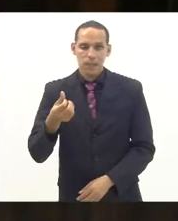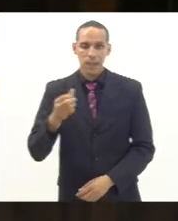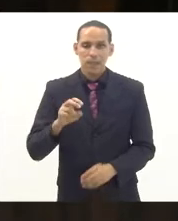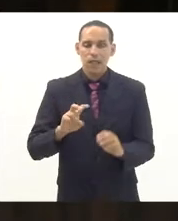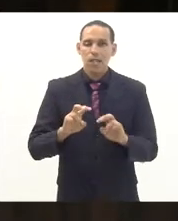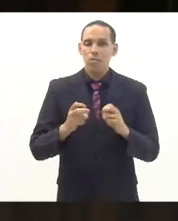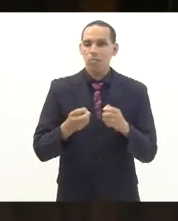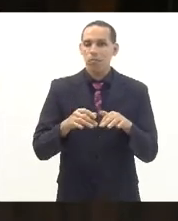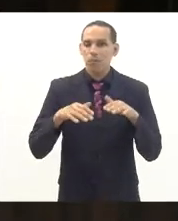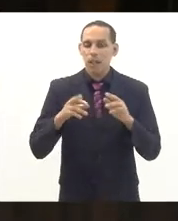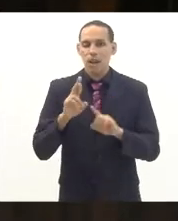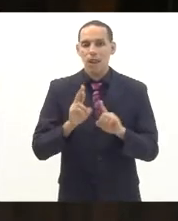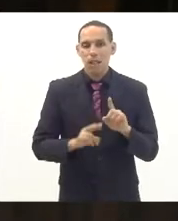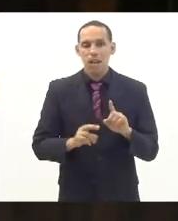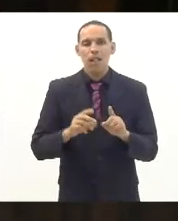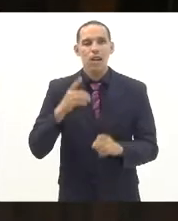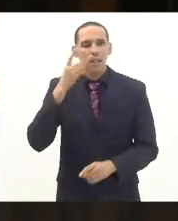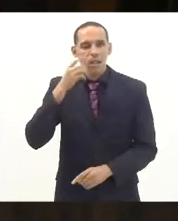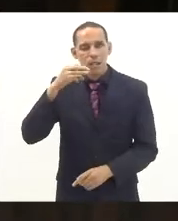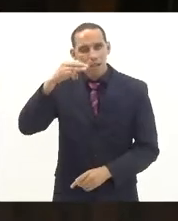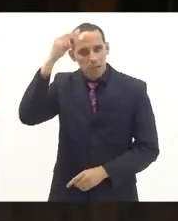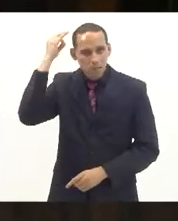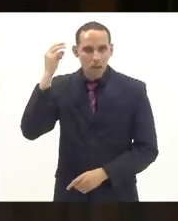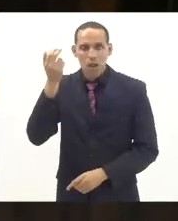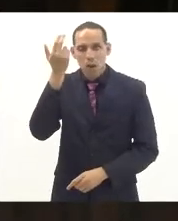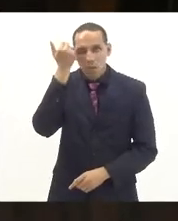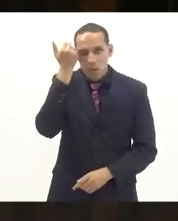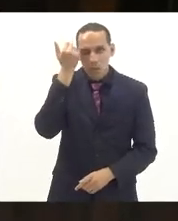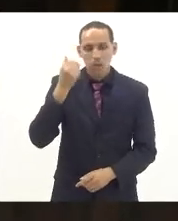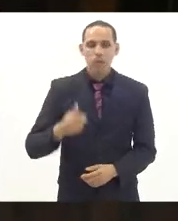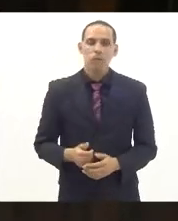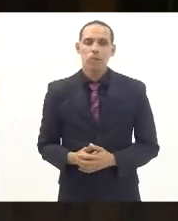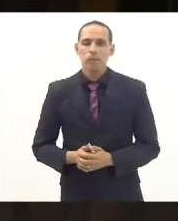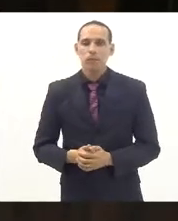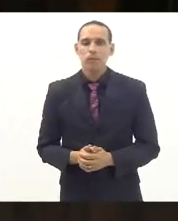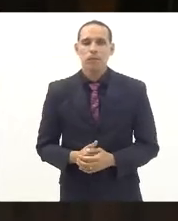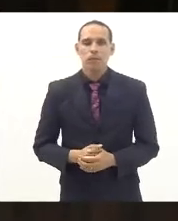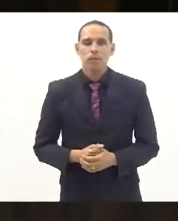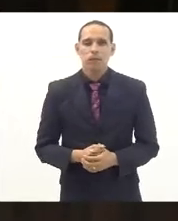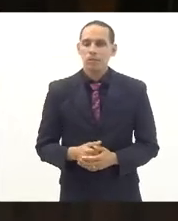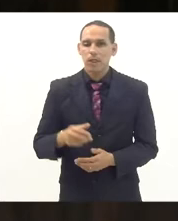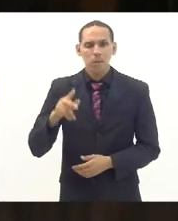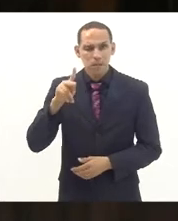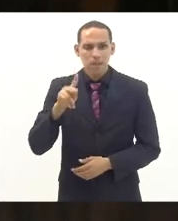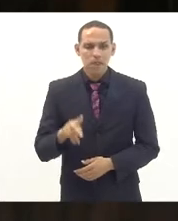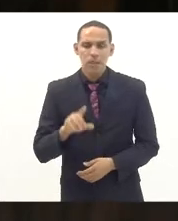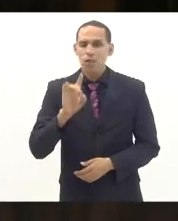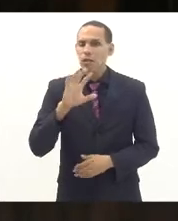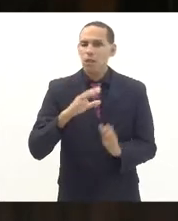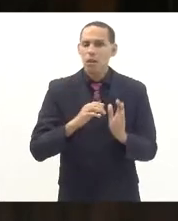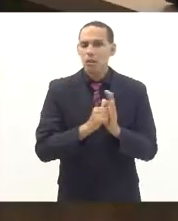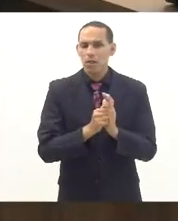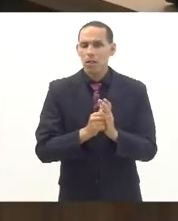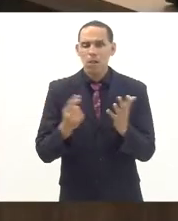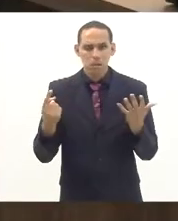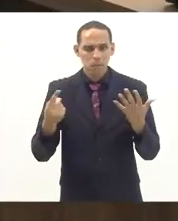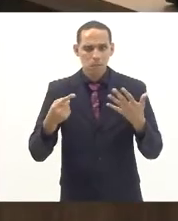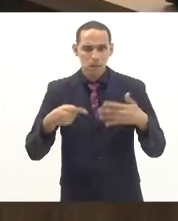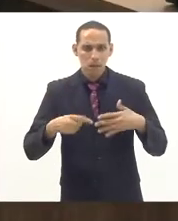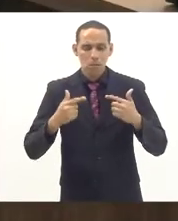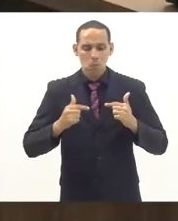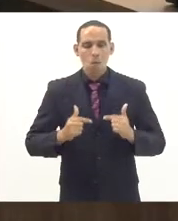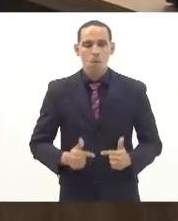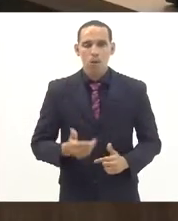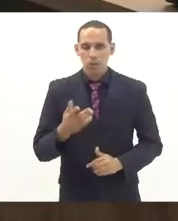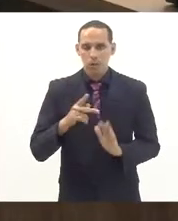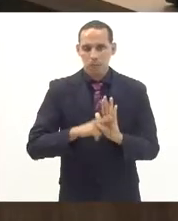relatores deputados mas Pacheco Eliomar coelho mais parecia que ele é um Marco ele represente só para registrar da bancada do pessoal